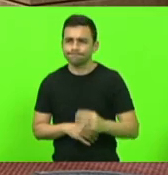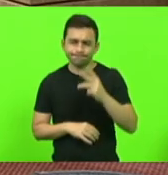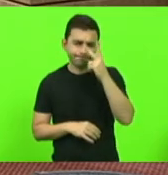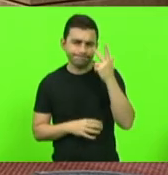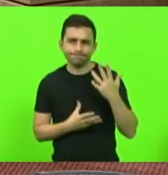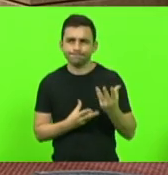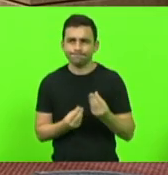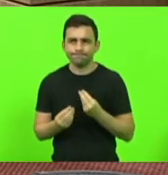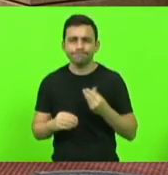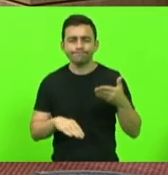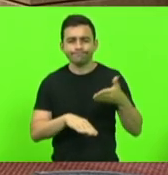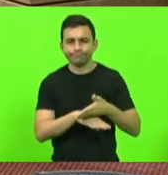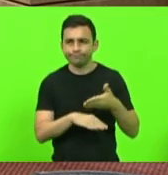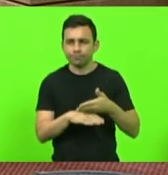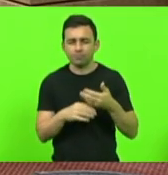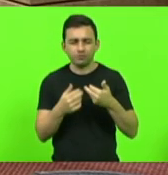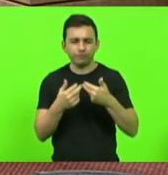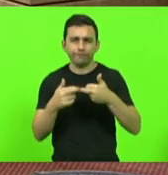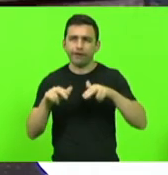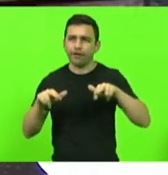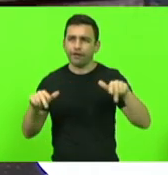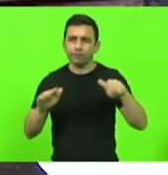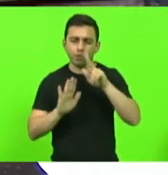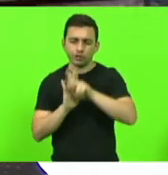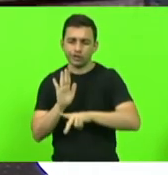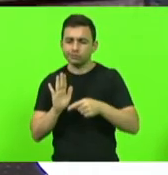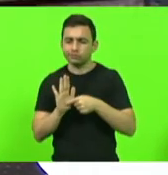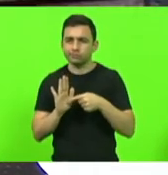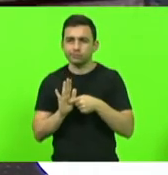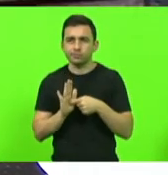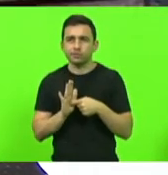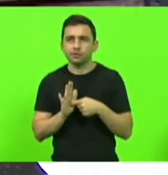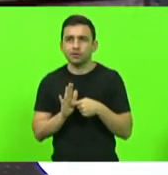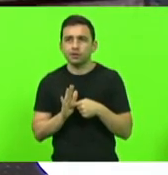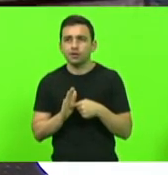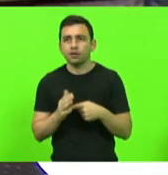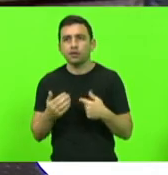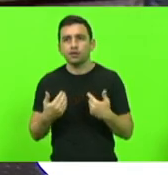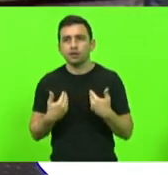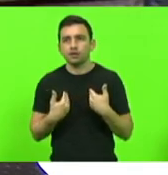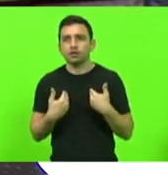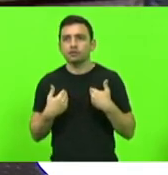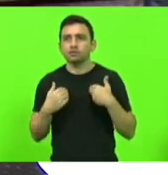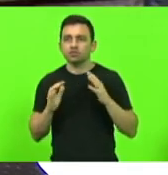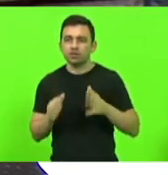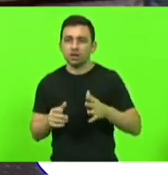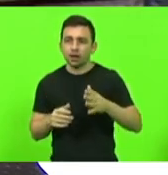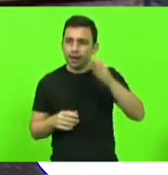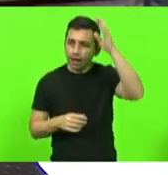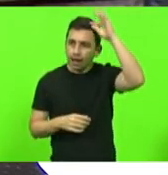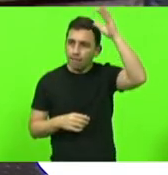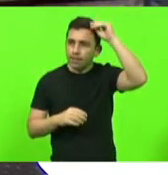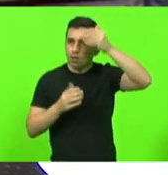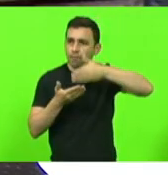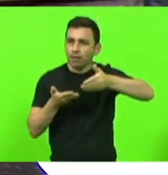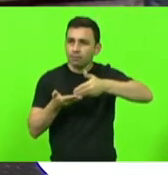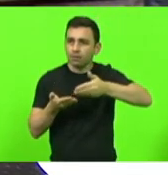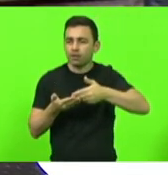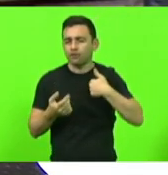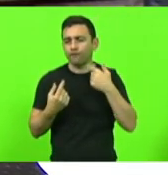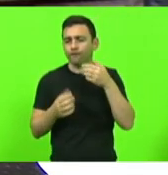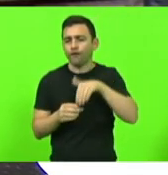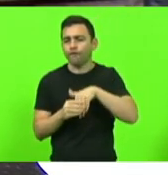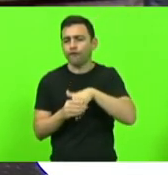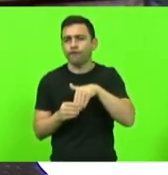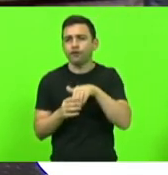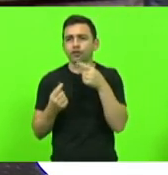passou na Assembleia Legislativa, que eu estou até já sem cabelo de tanto votar contrário